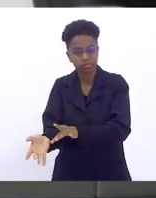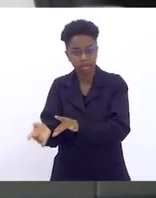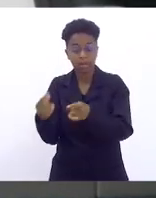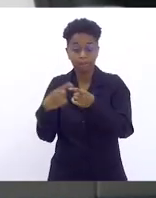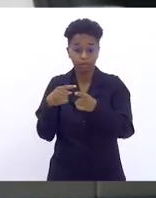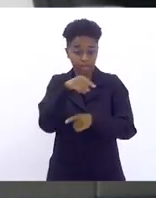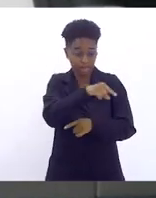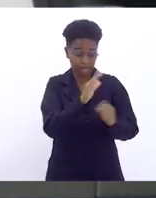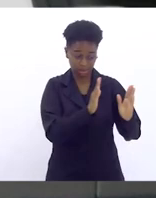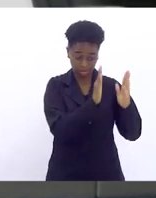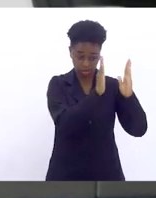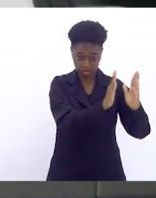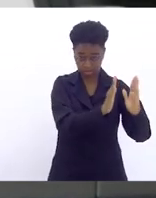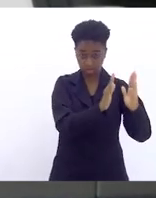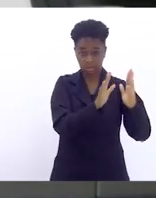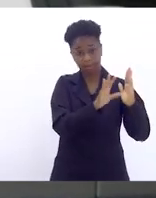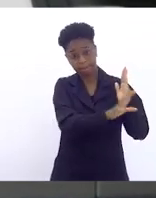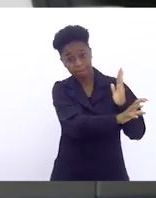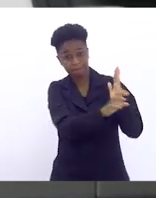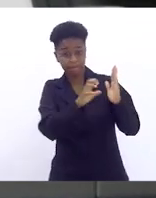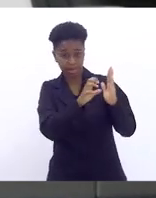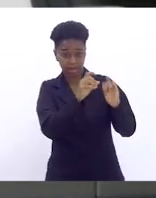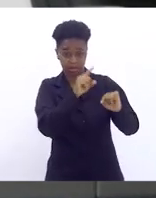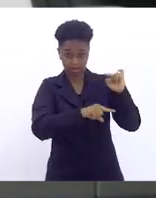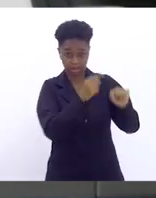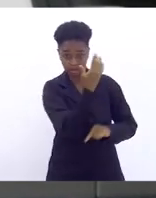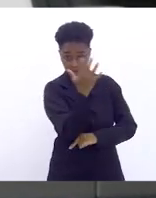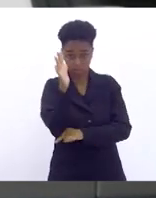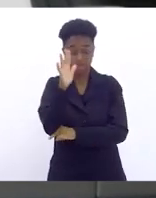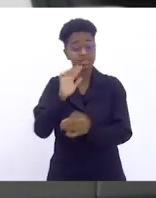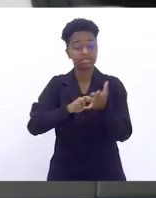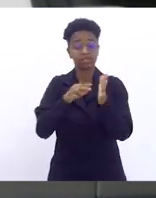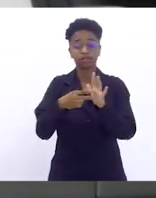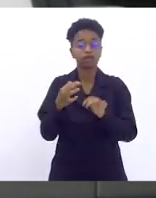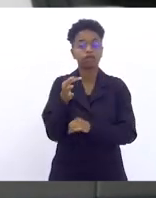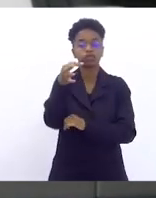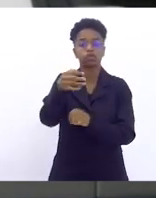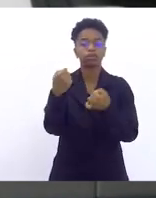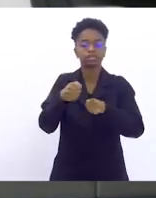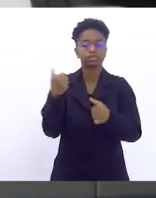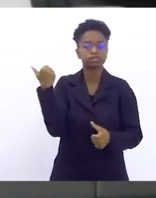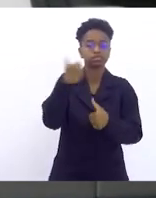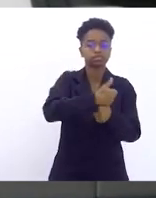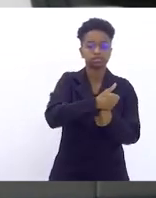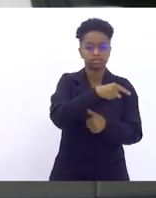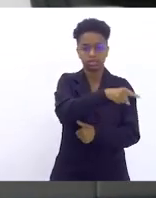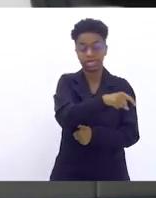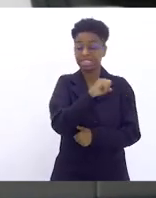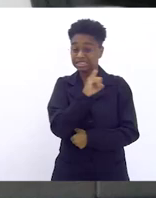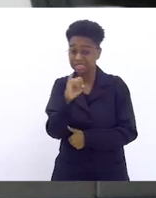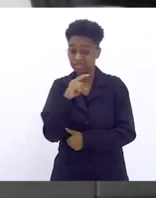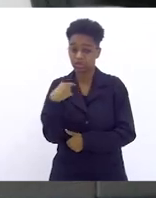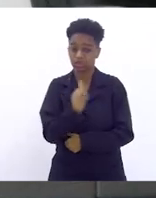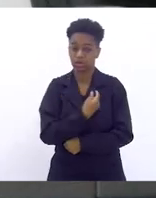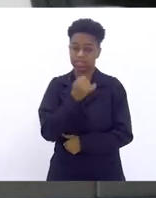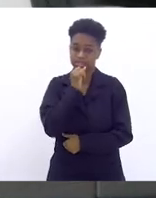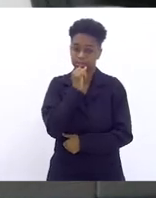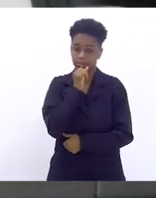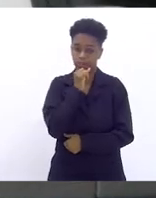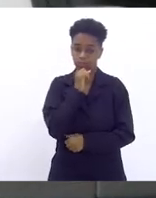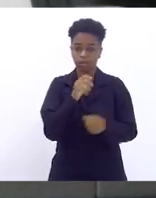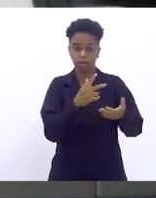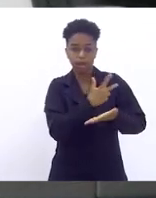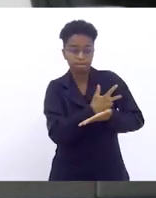nós precisaremos de repor aqueles recursos E se nós exploramos em